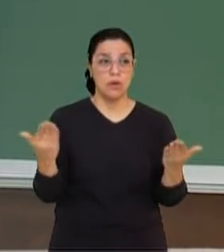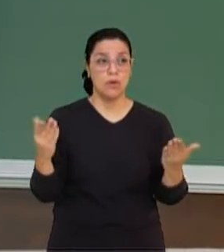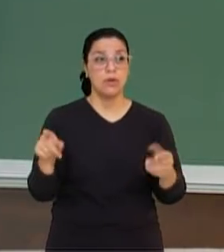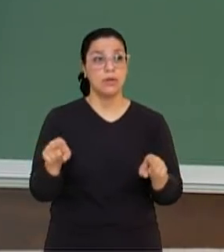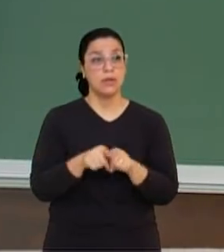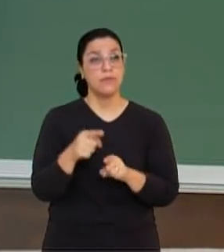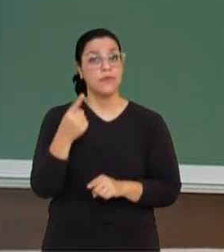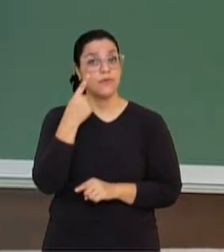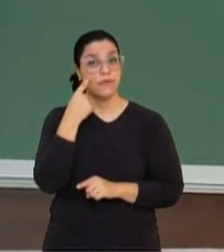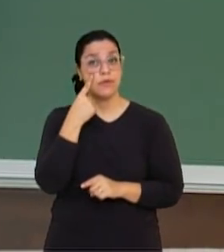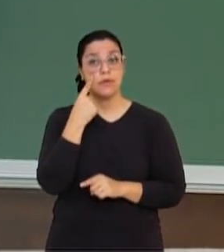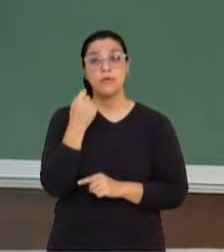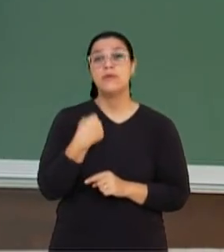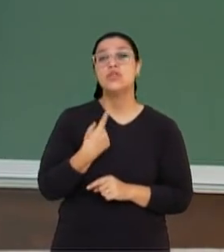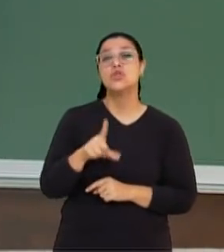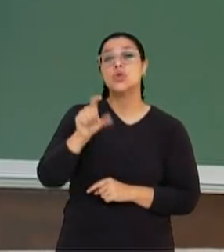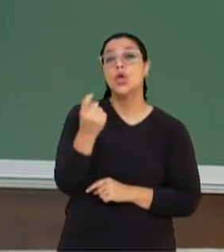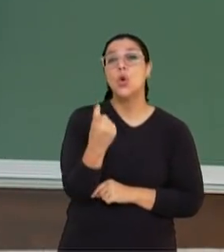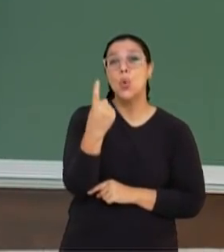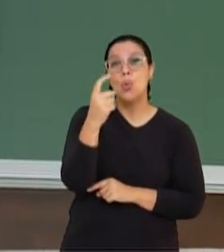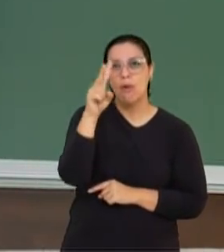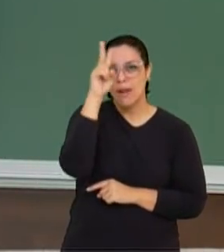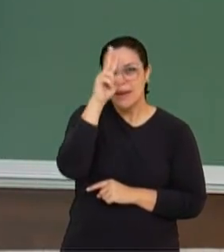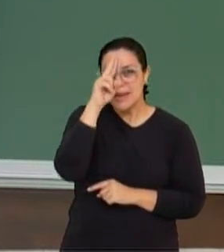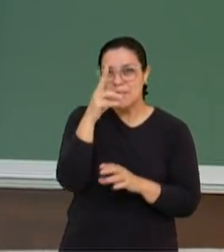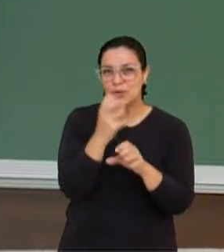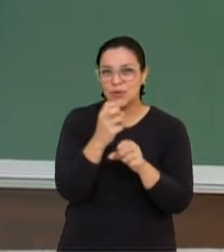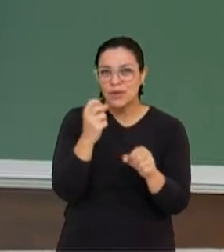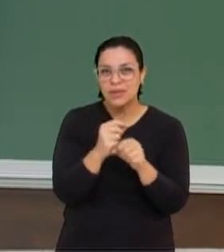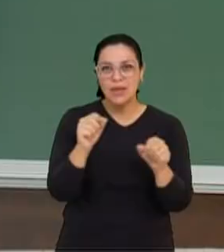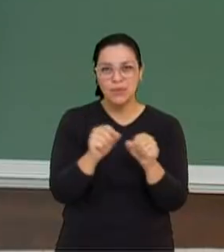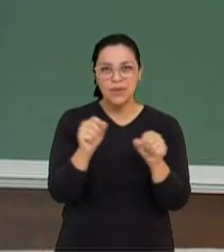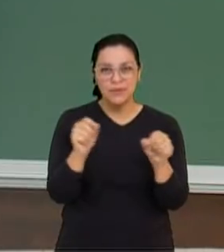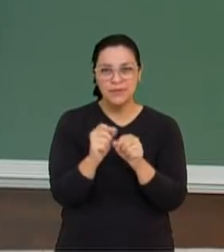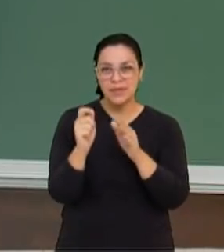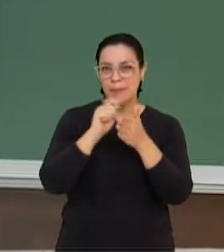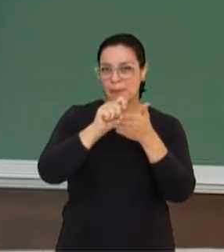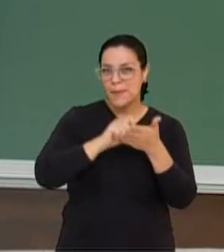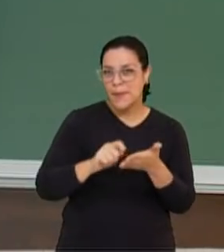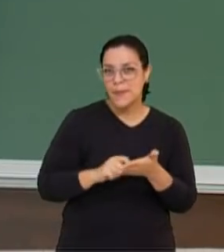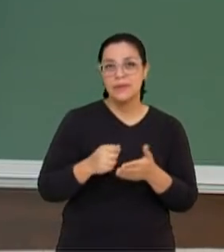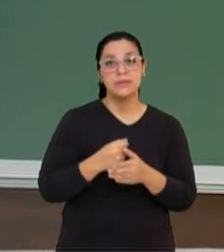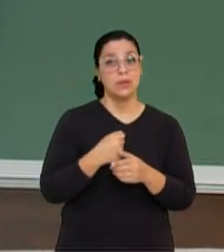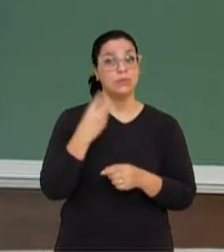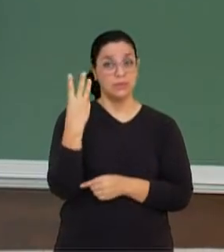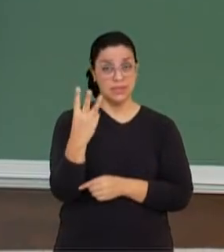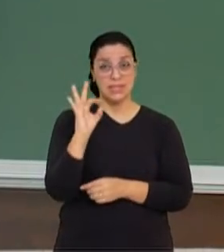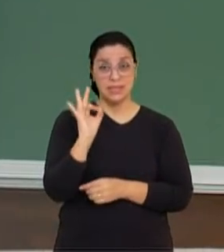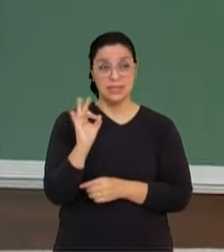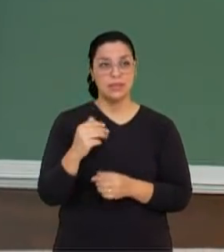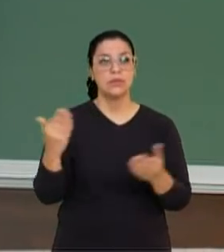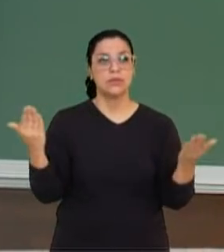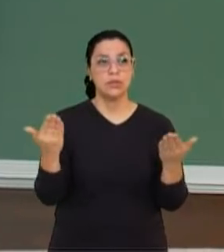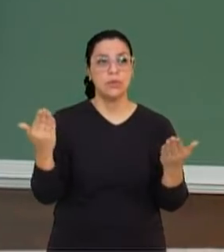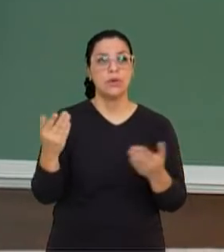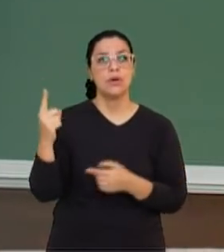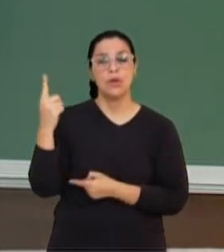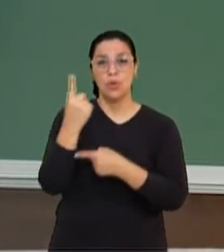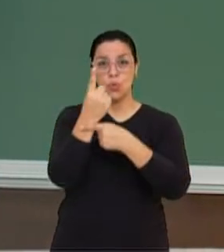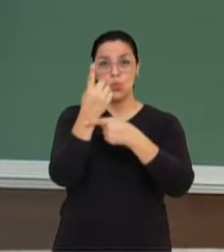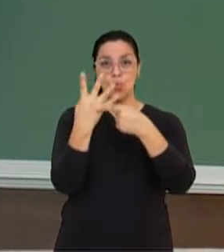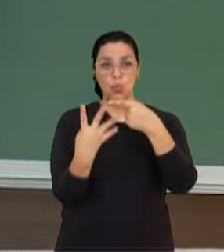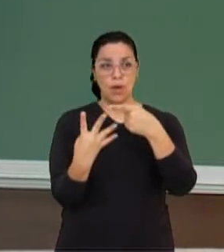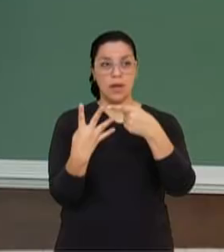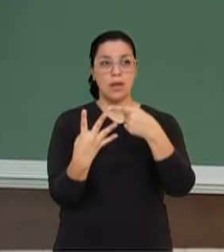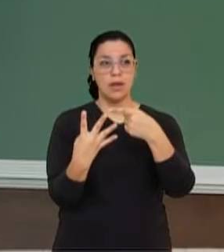tenho que pegar 1/4. Lembra a conta que a gente fez lá no quadro? Então, quanto que deu? Deu 3, não é verdade? E aqui também, olha